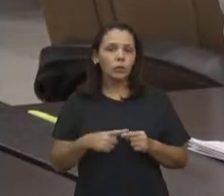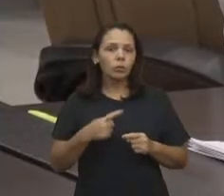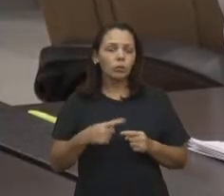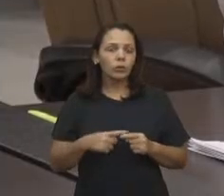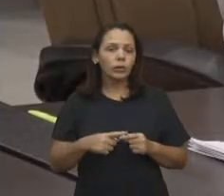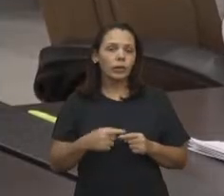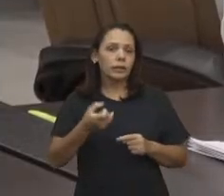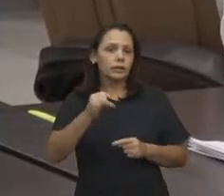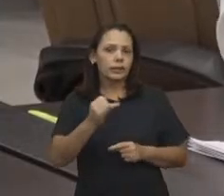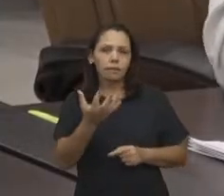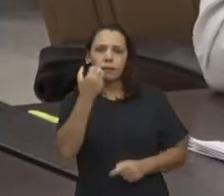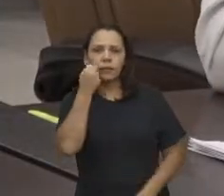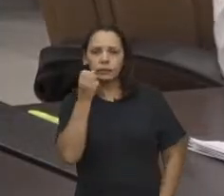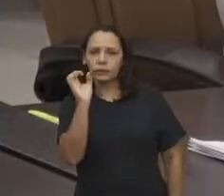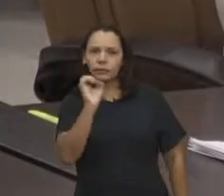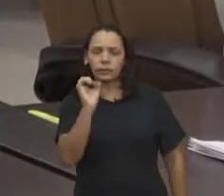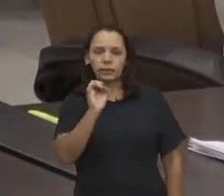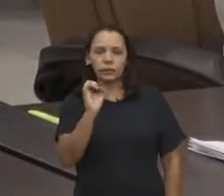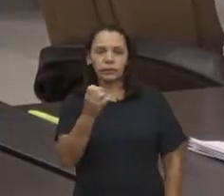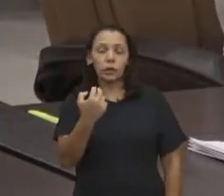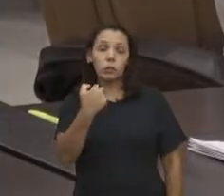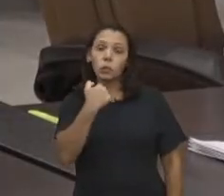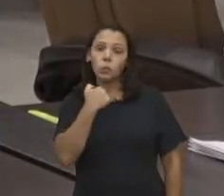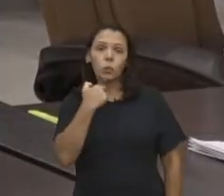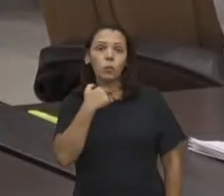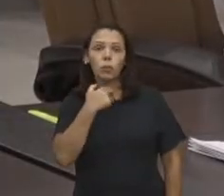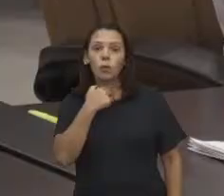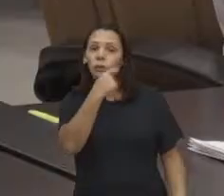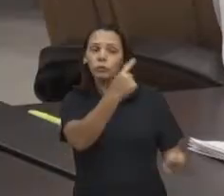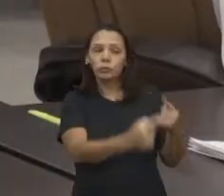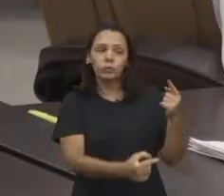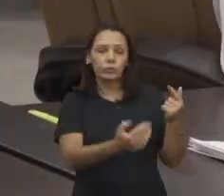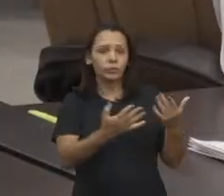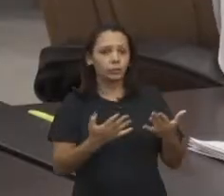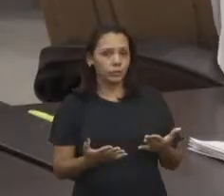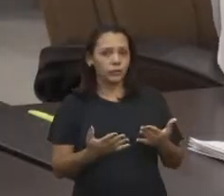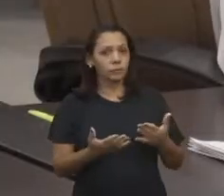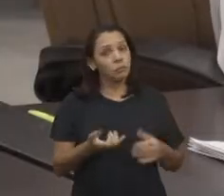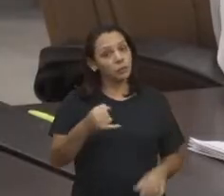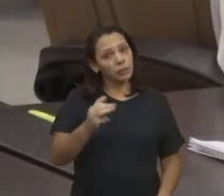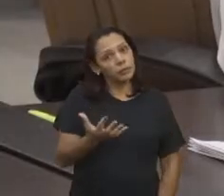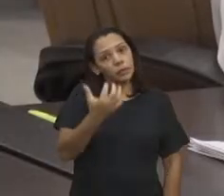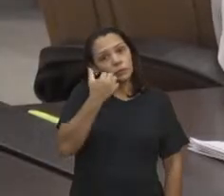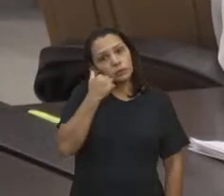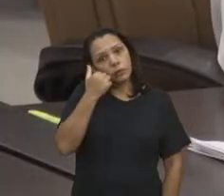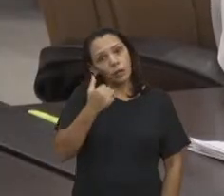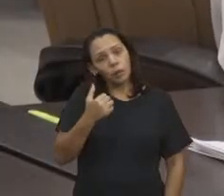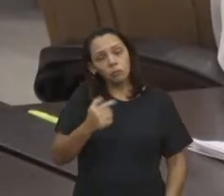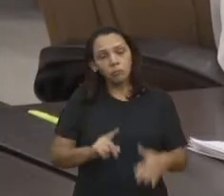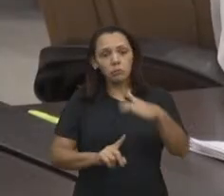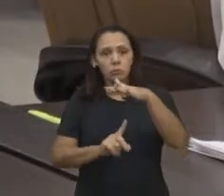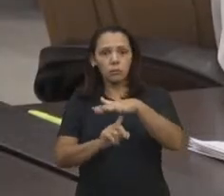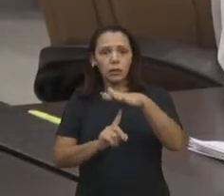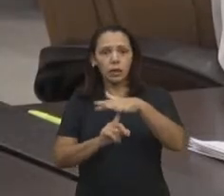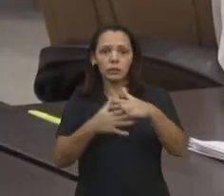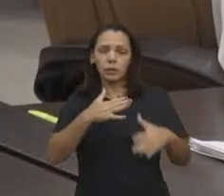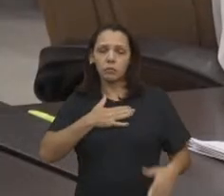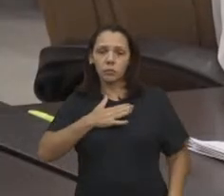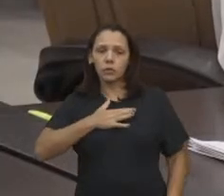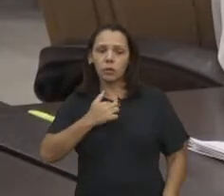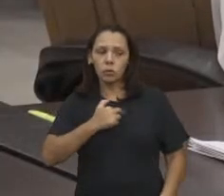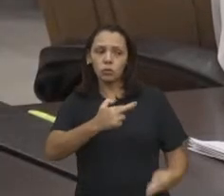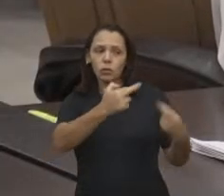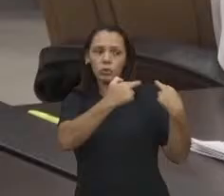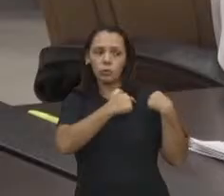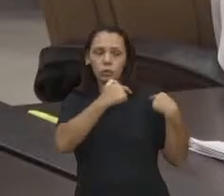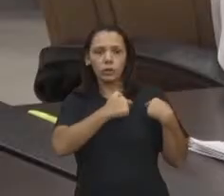jogar aí. Levo o folheto, chega lá e fala, eu adotei a praça é minha. Não